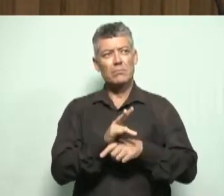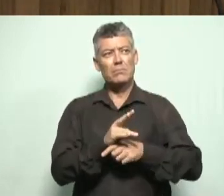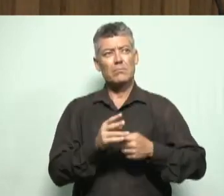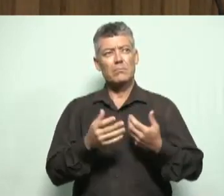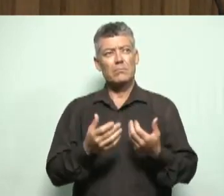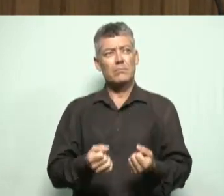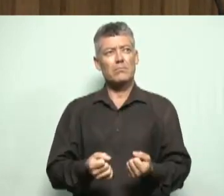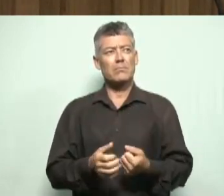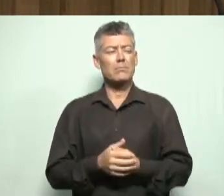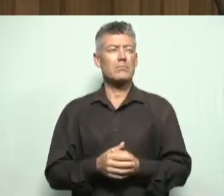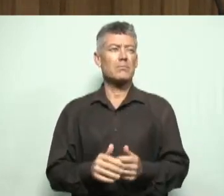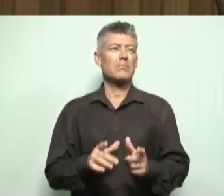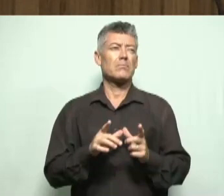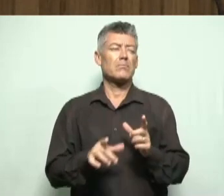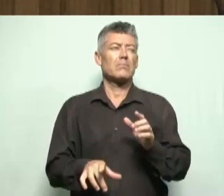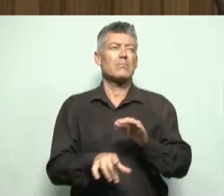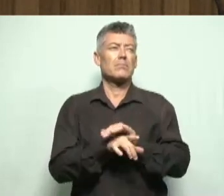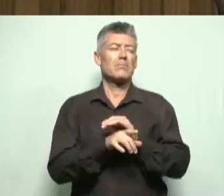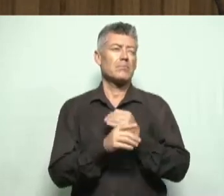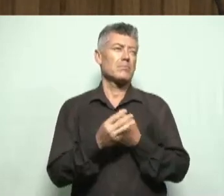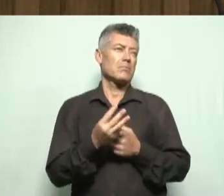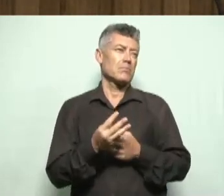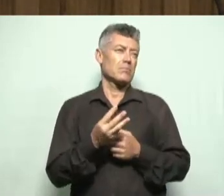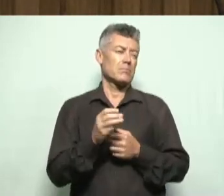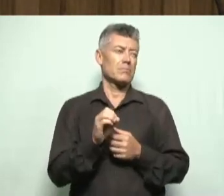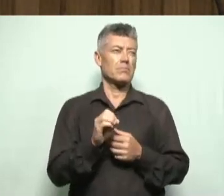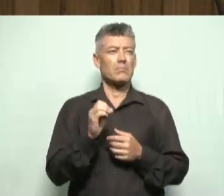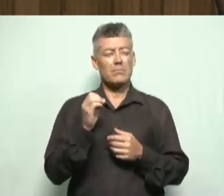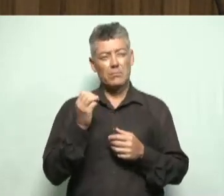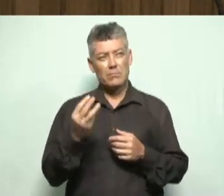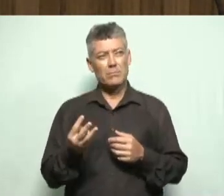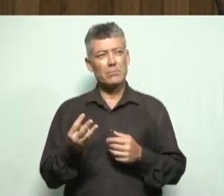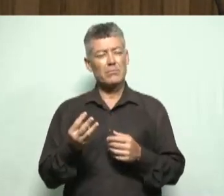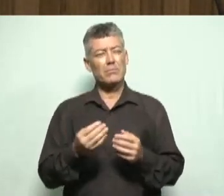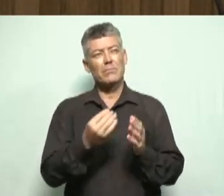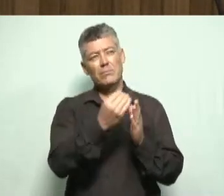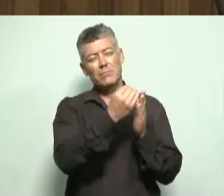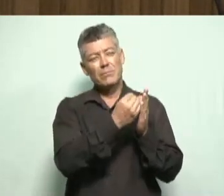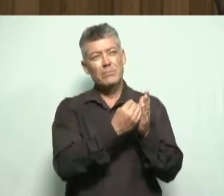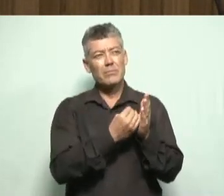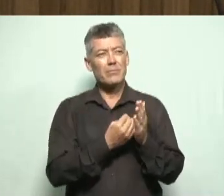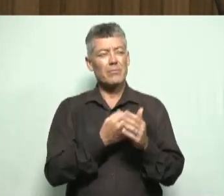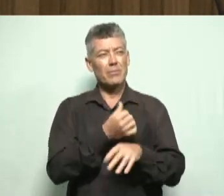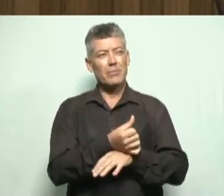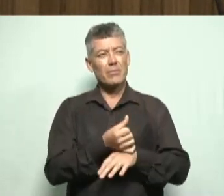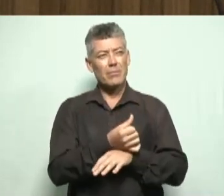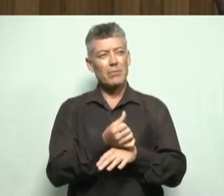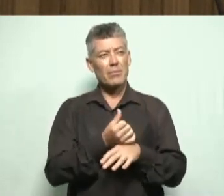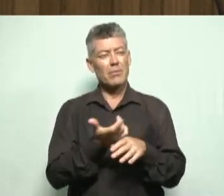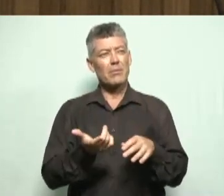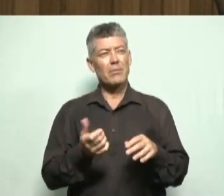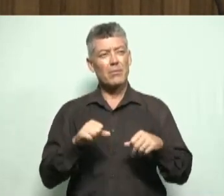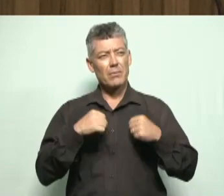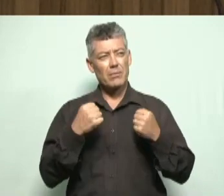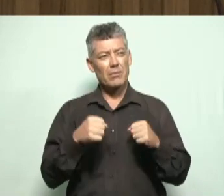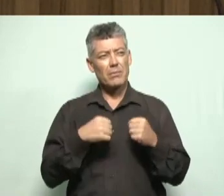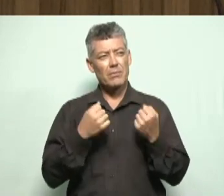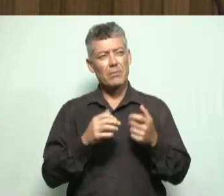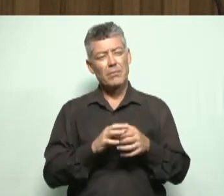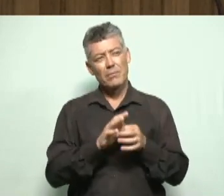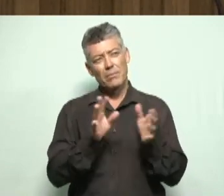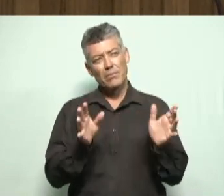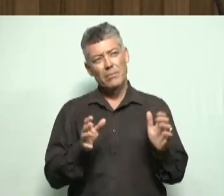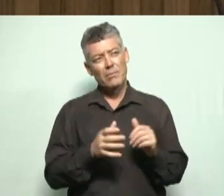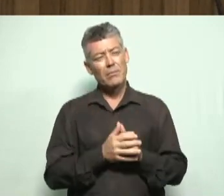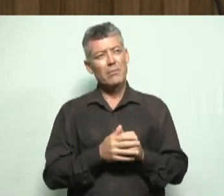Aprovado unanimidade. Projeto de Lei 303-2021, Instituto Programa Público de Acesso ao Profissional da Educação Física, que dispõe por meio